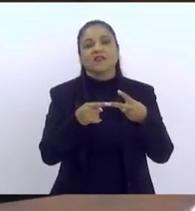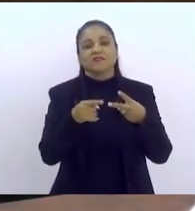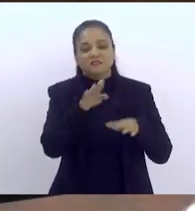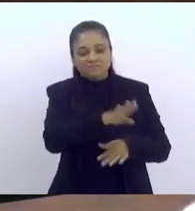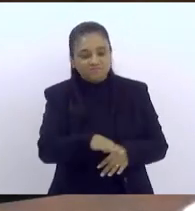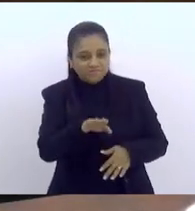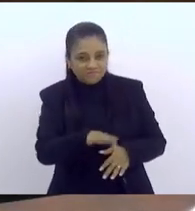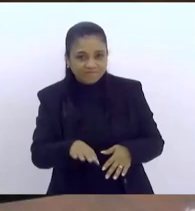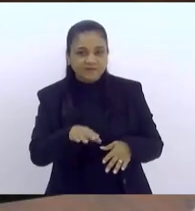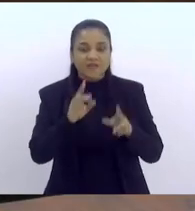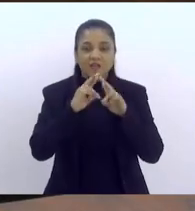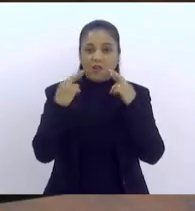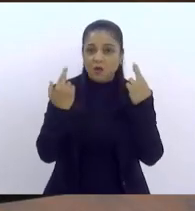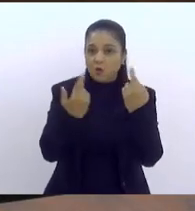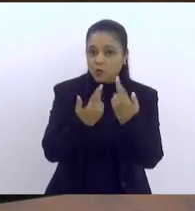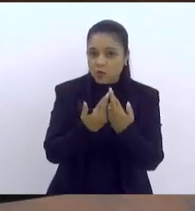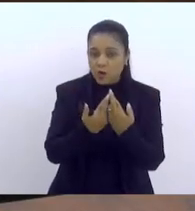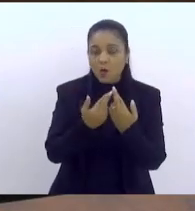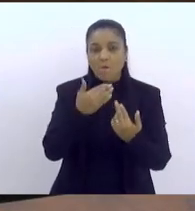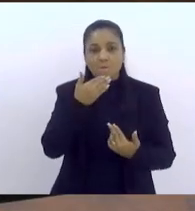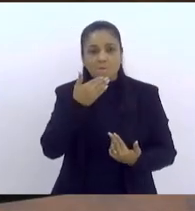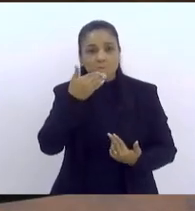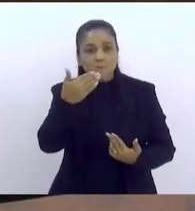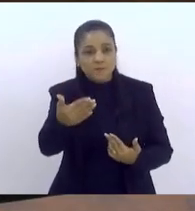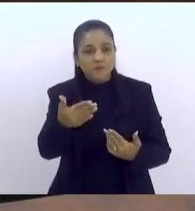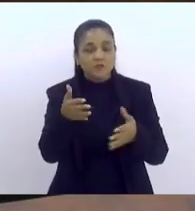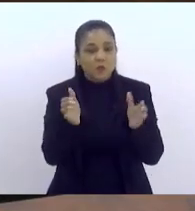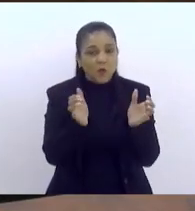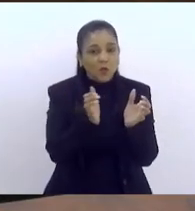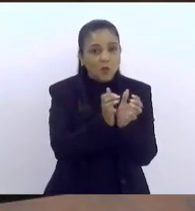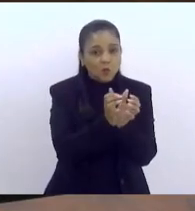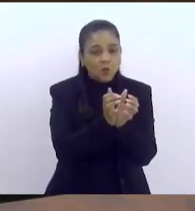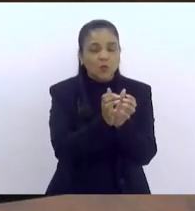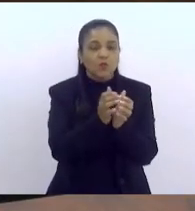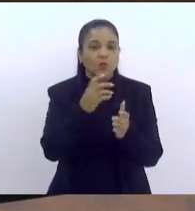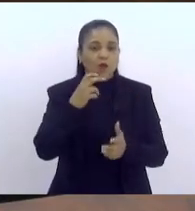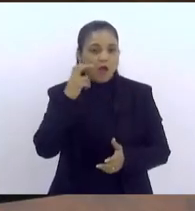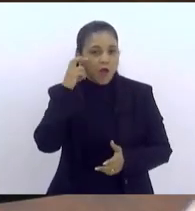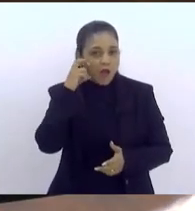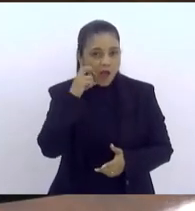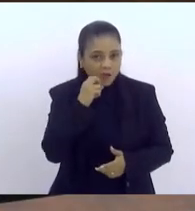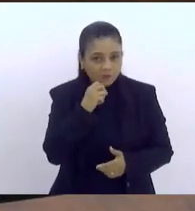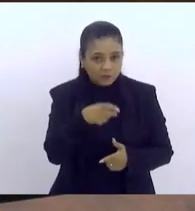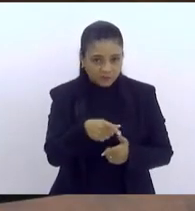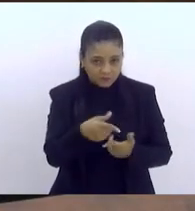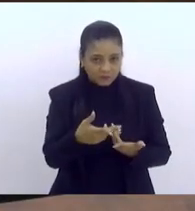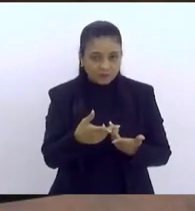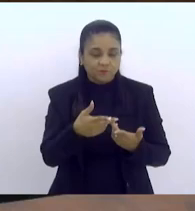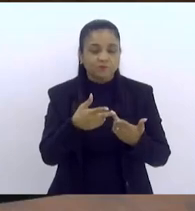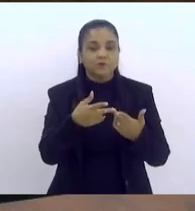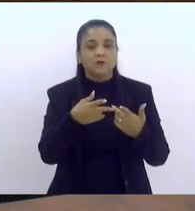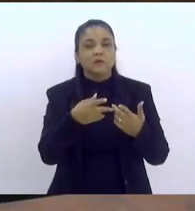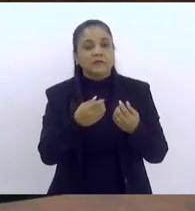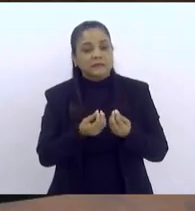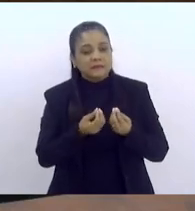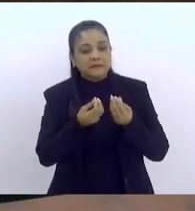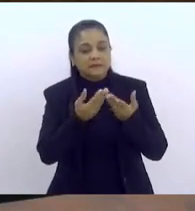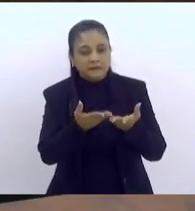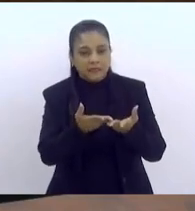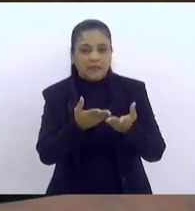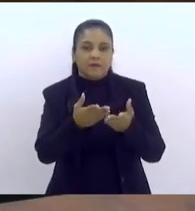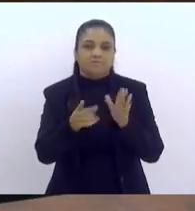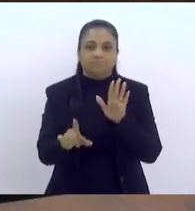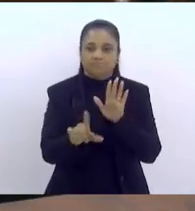uma reunião da Frente, que foi um pedido dos grupos de apoio à adoção, para tratarmos sobre a entrega legal. Quero